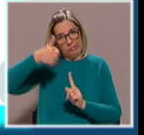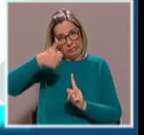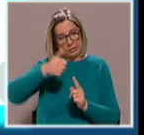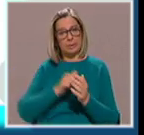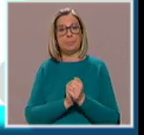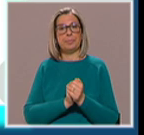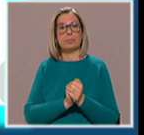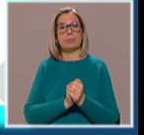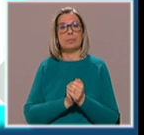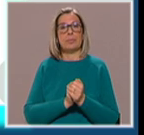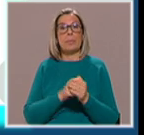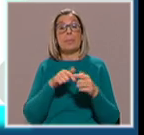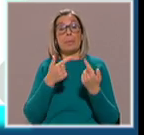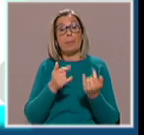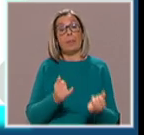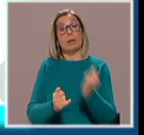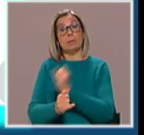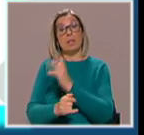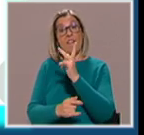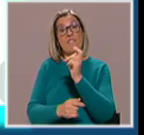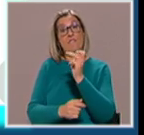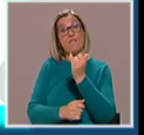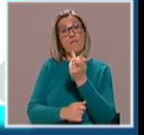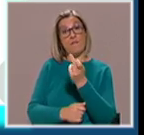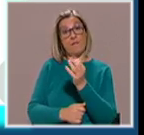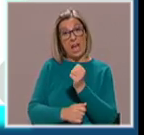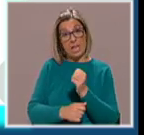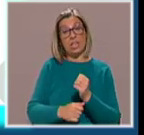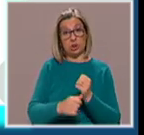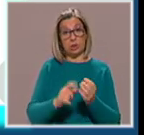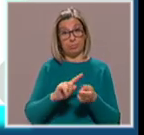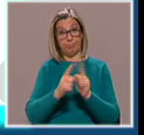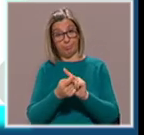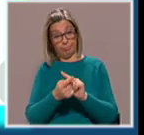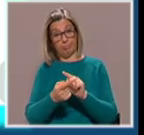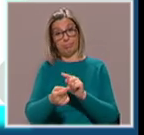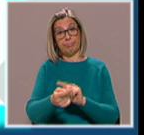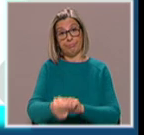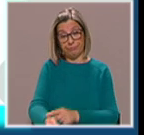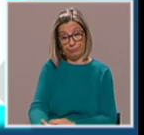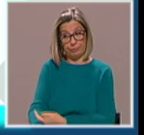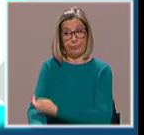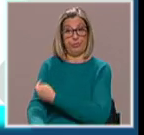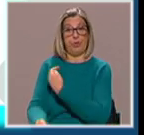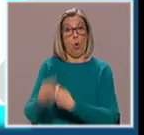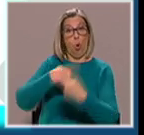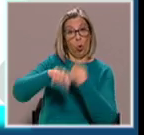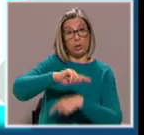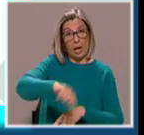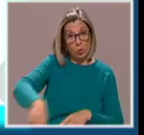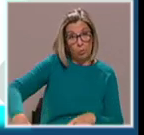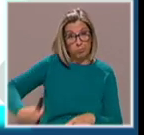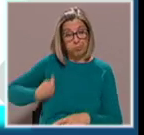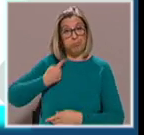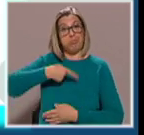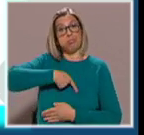células. Relativamente às veias, então as veias fazem um percurso inverso, ou seja, transportam